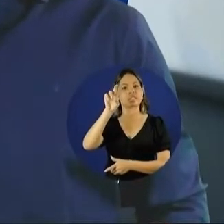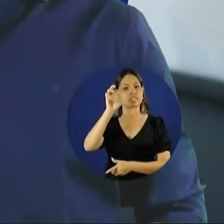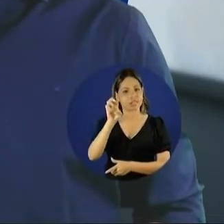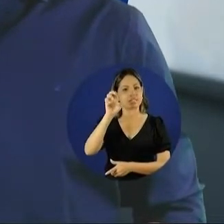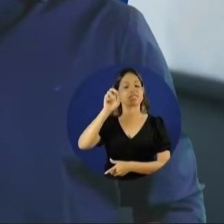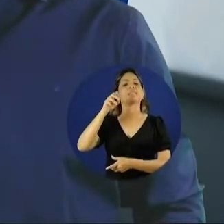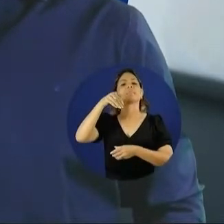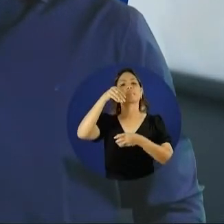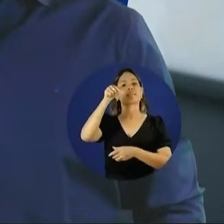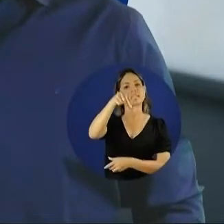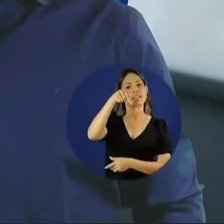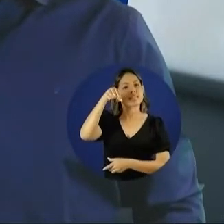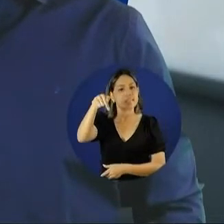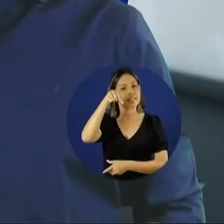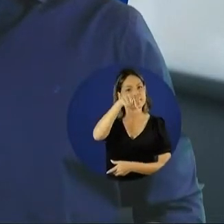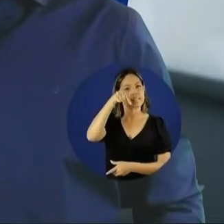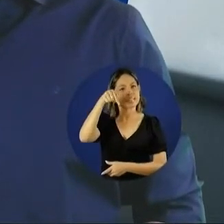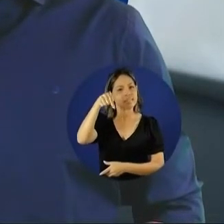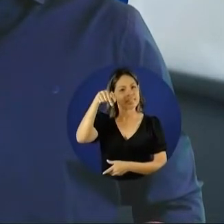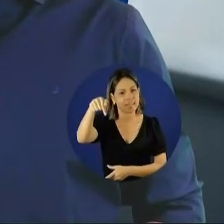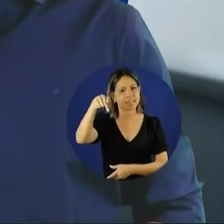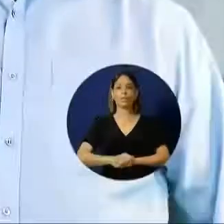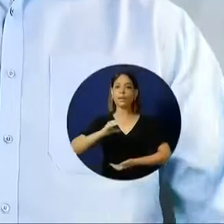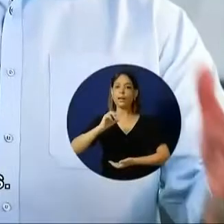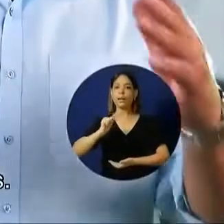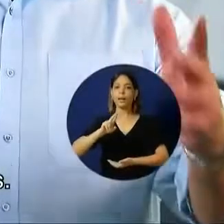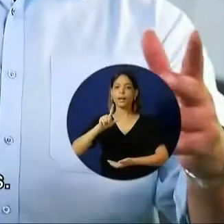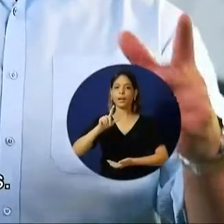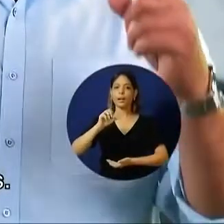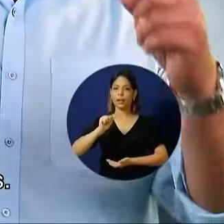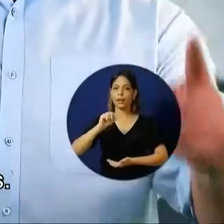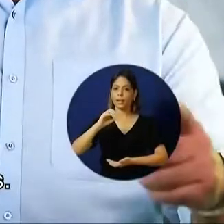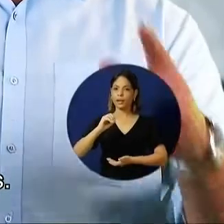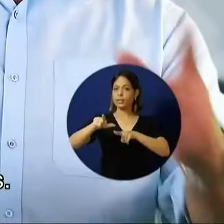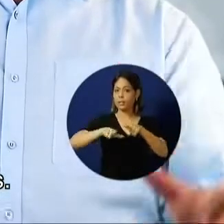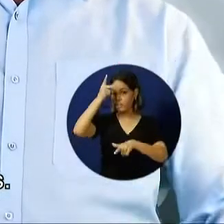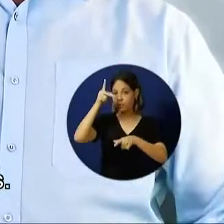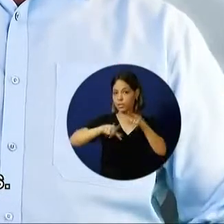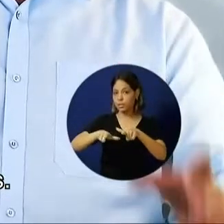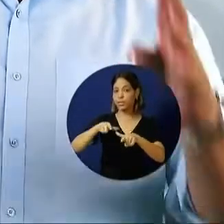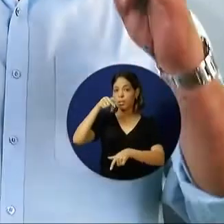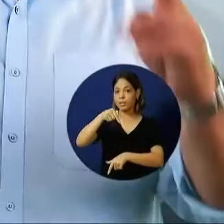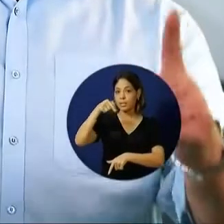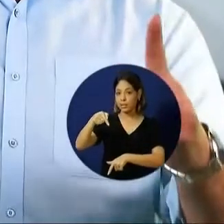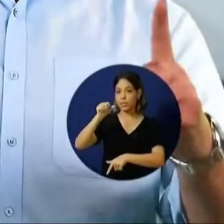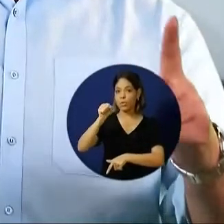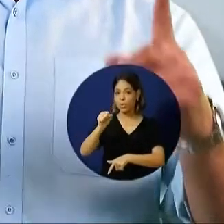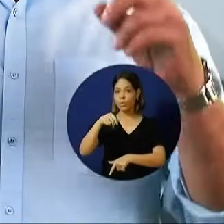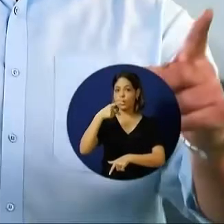Vote Alexandre Pereira, 77777. Carlão dos Trabalhadores e Trabalhadoras,